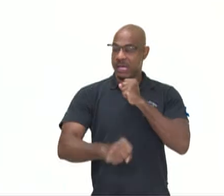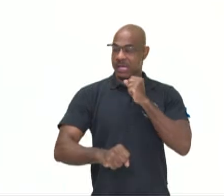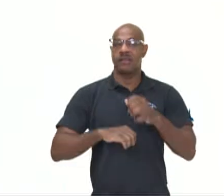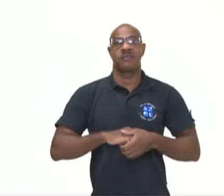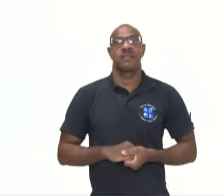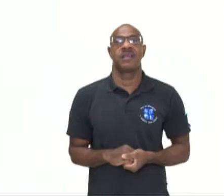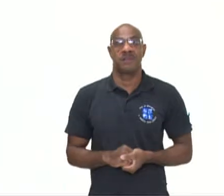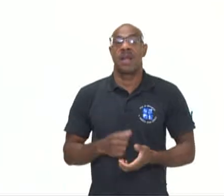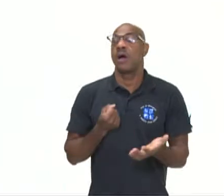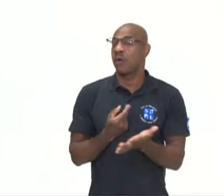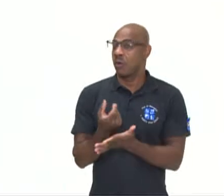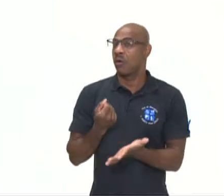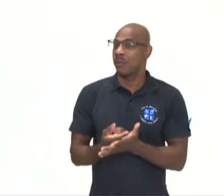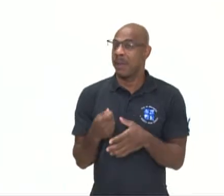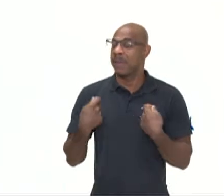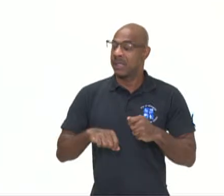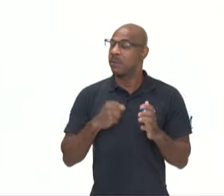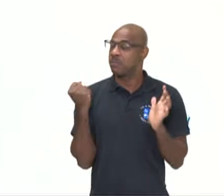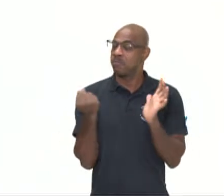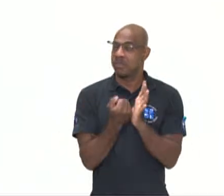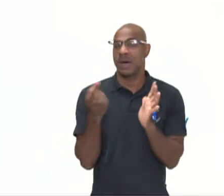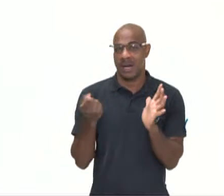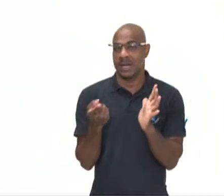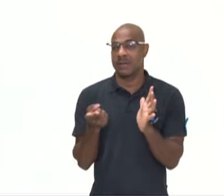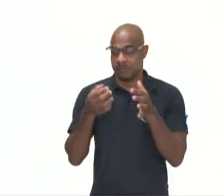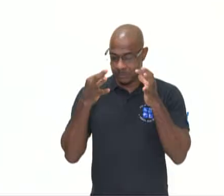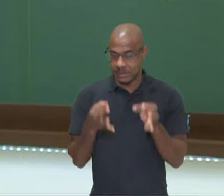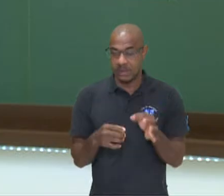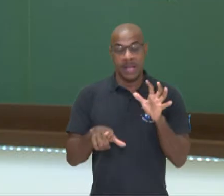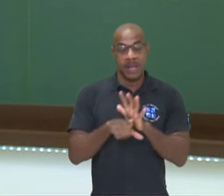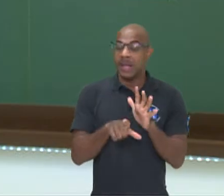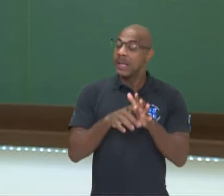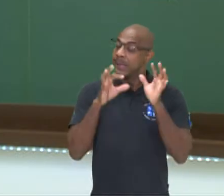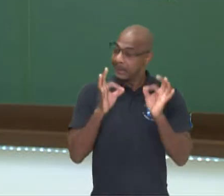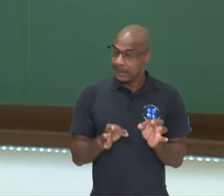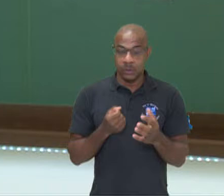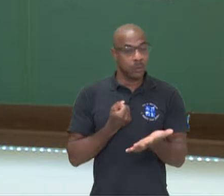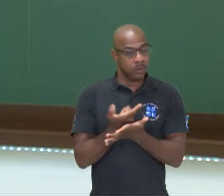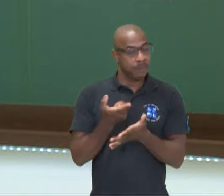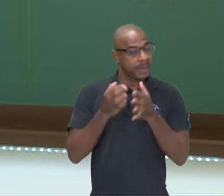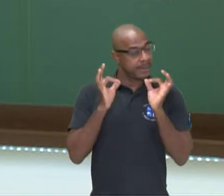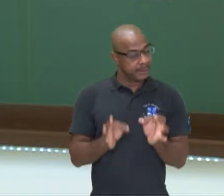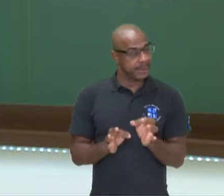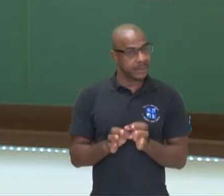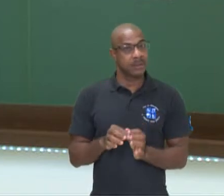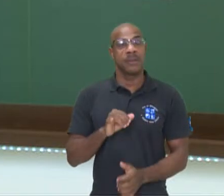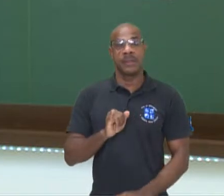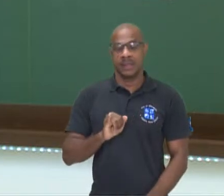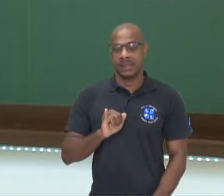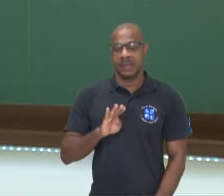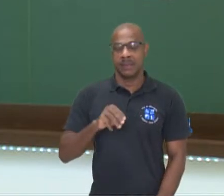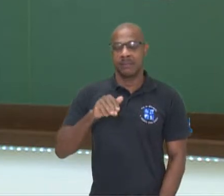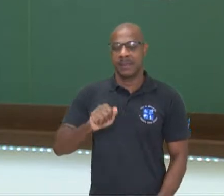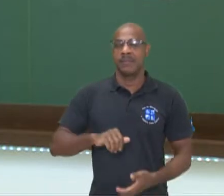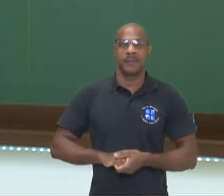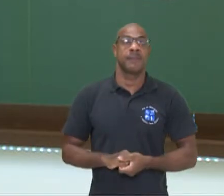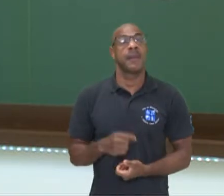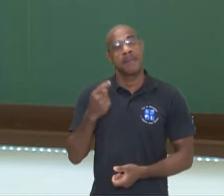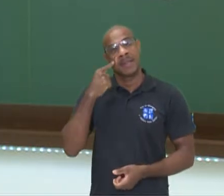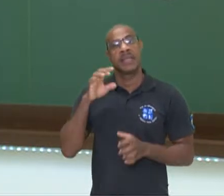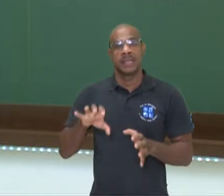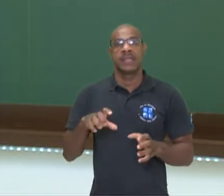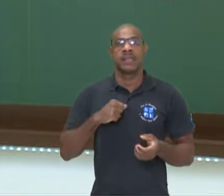procurar criadores certificados pelo IBAMA, tá bom? Então não é qualquer um. Pensando nisso, eu tenho um exercício para